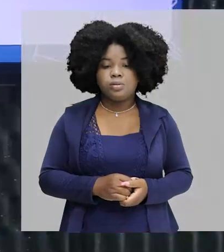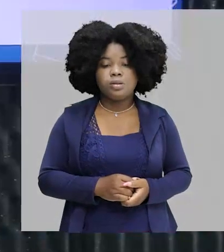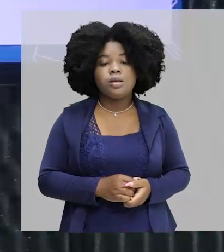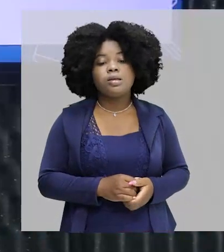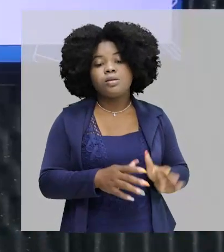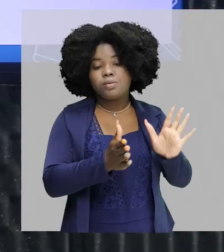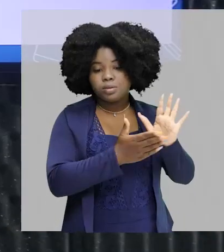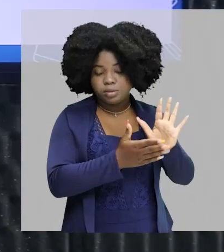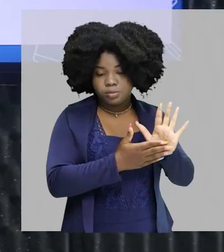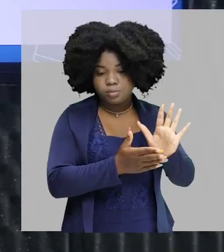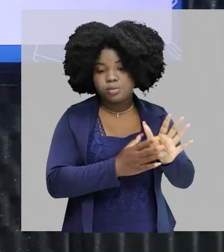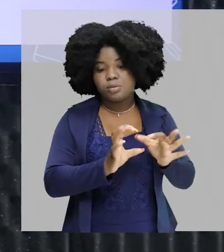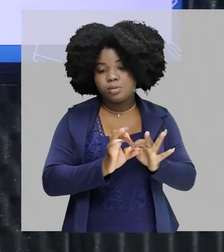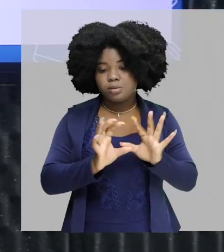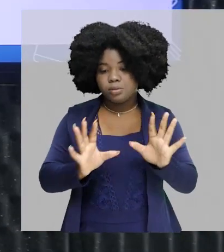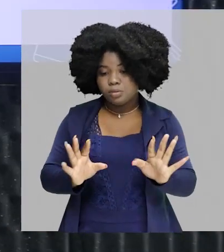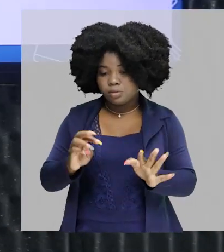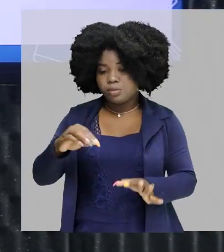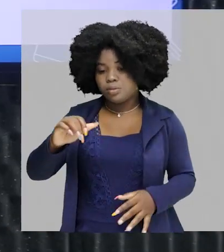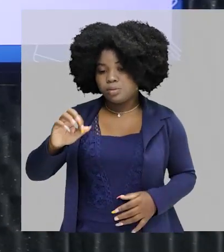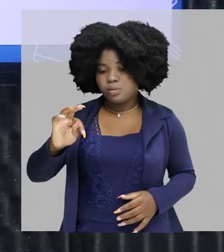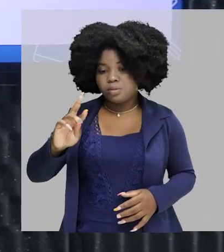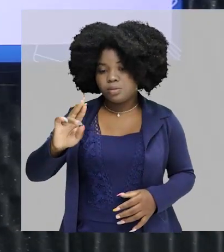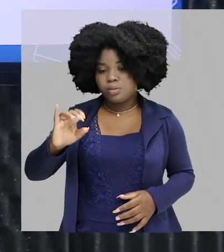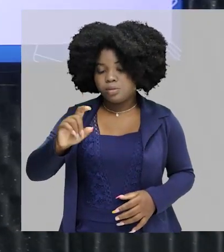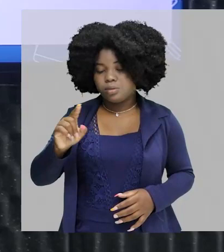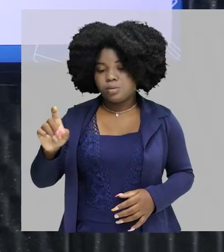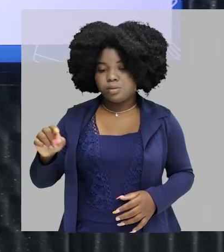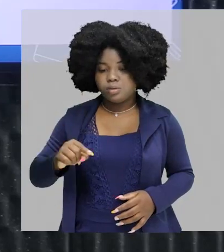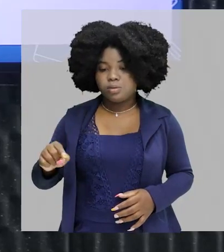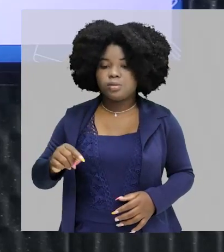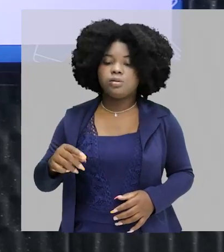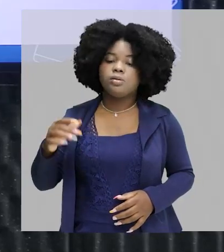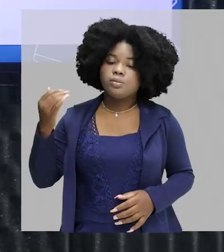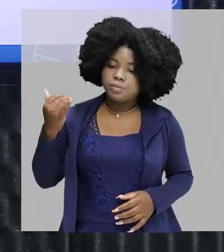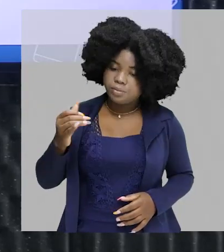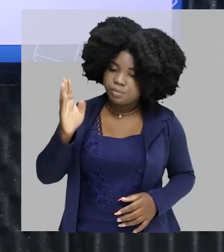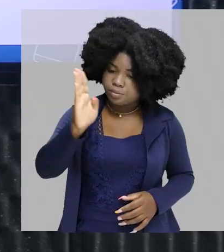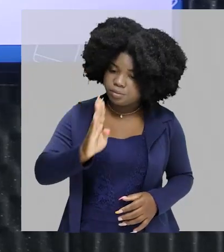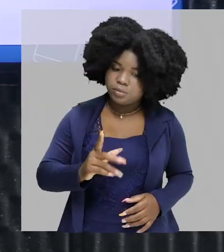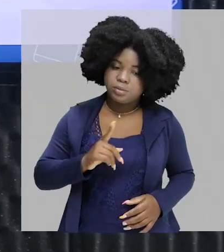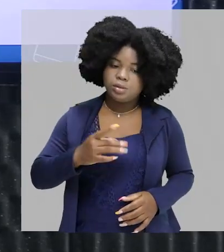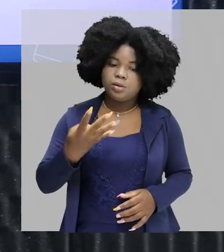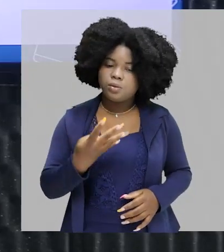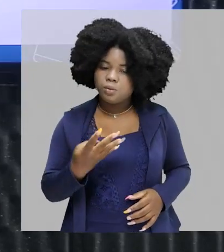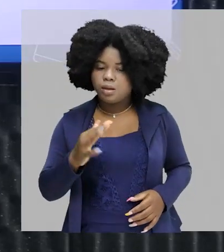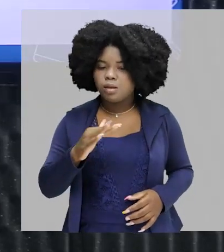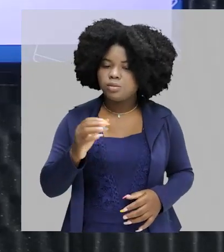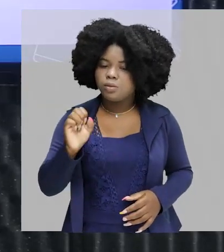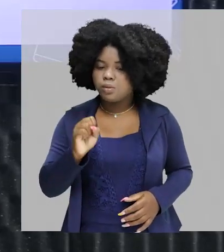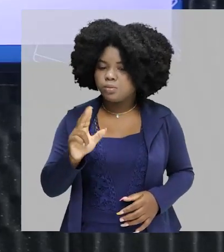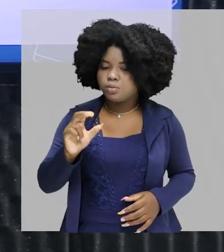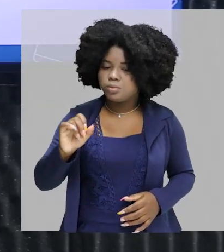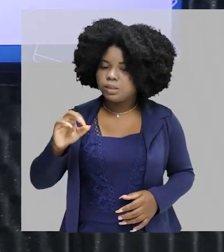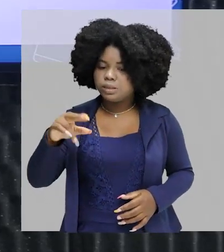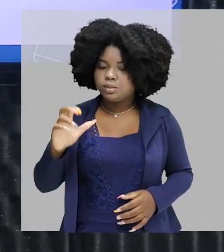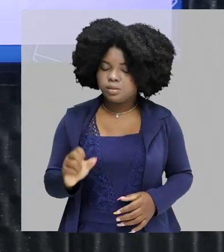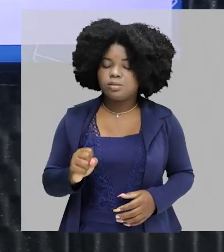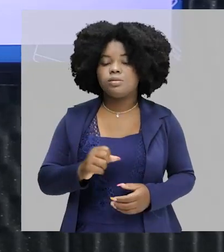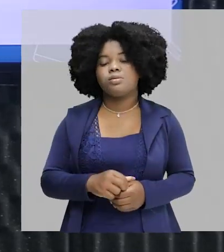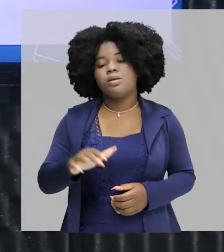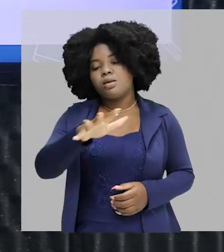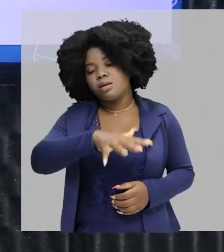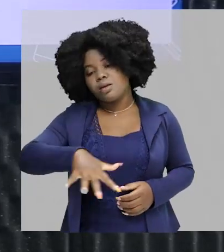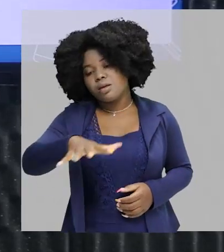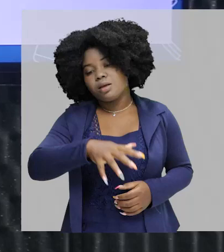de diversificação da matriz elétrica brasileira prevê a construção de 4 a 8 usinas em